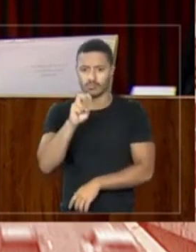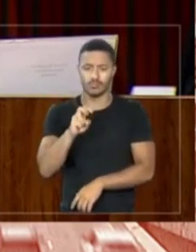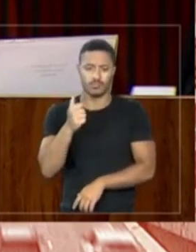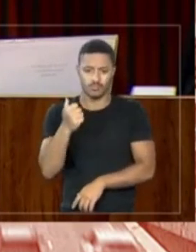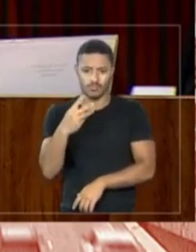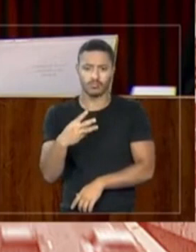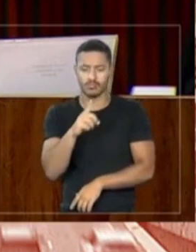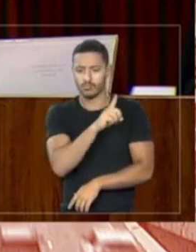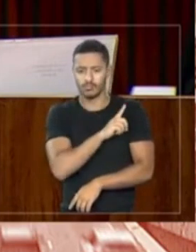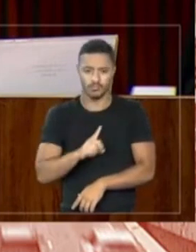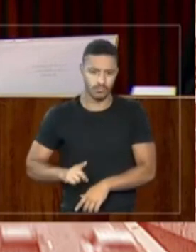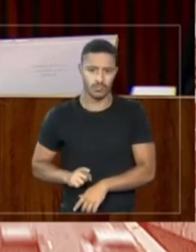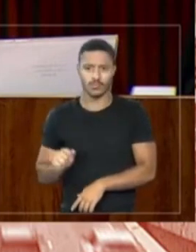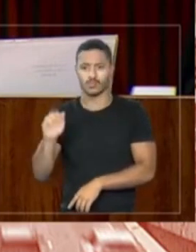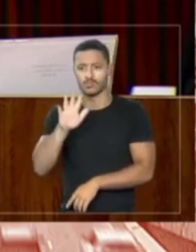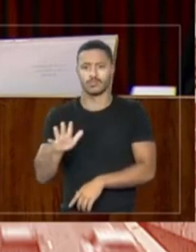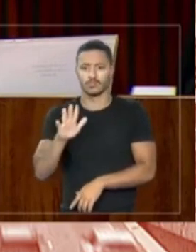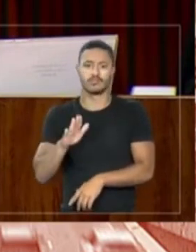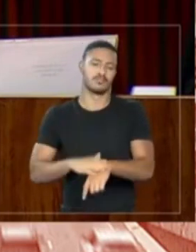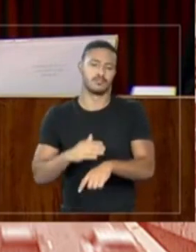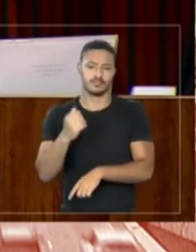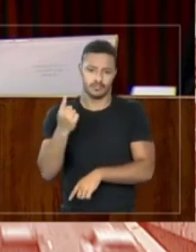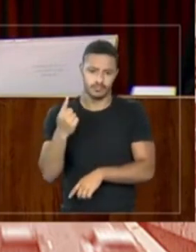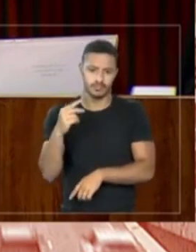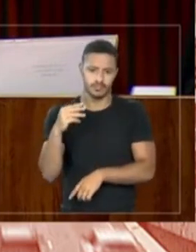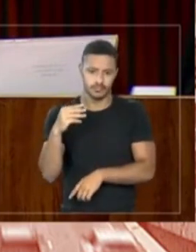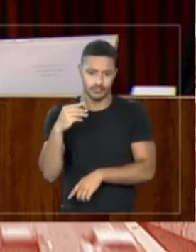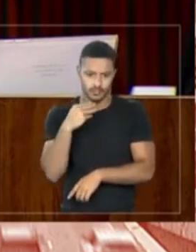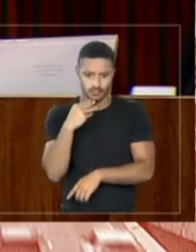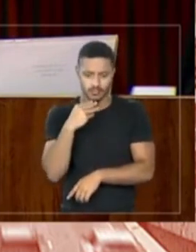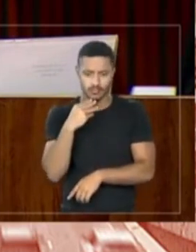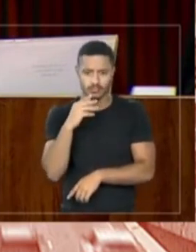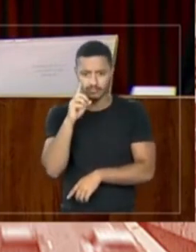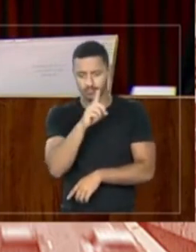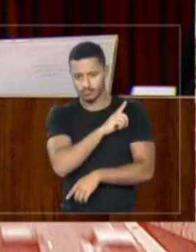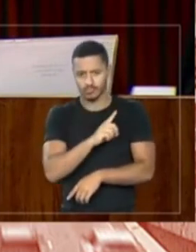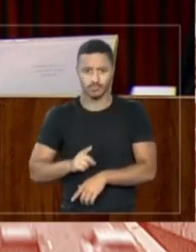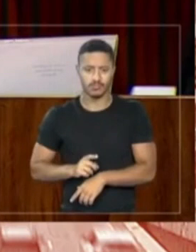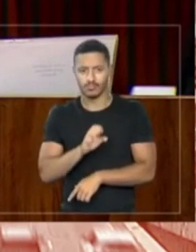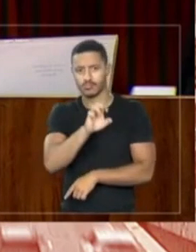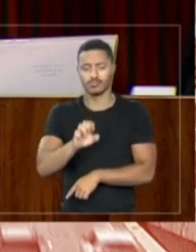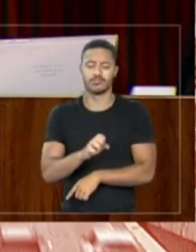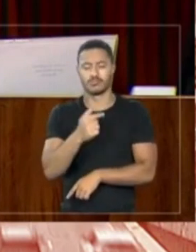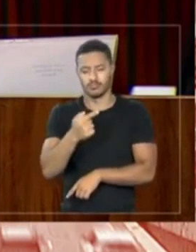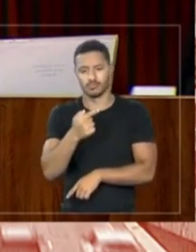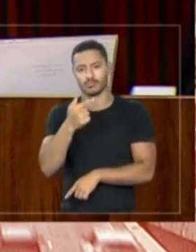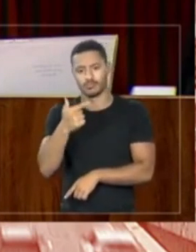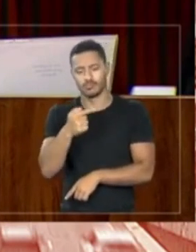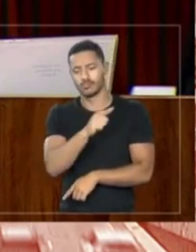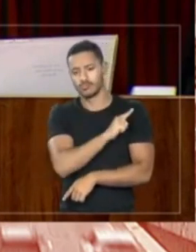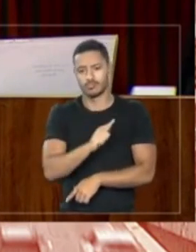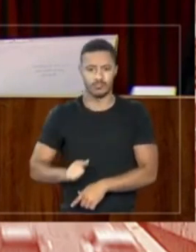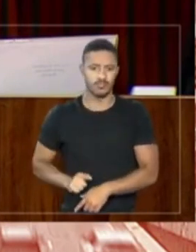não se quebra, mas ele está preocupado. Então, mais recentemente, o TSE tem adotado, você vê, essa semana mesmo, segunda-feira mesmo, o TSE adotou duas